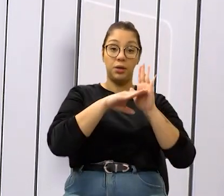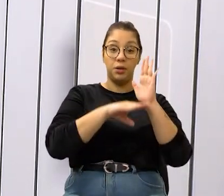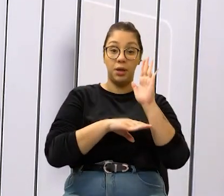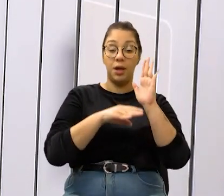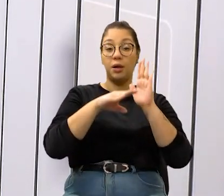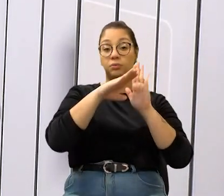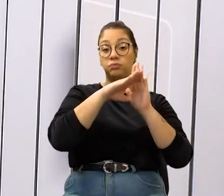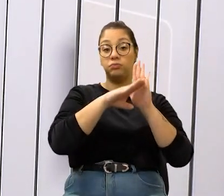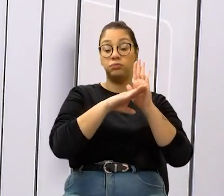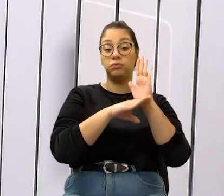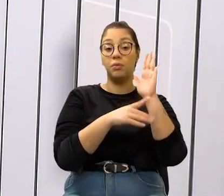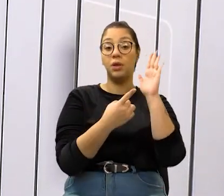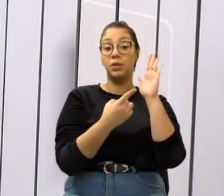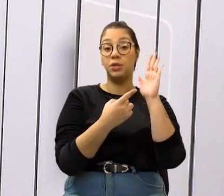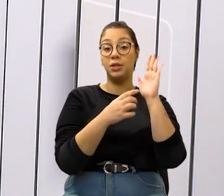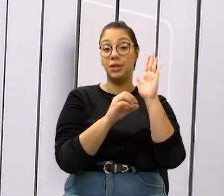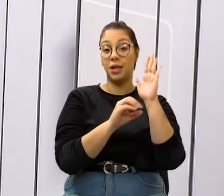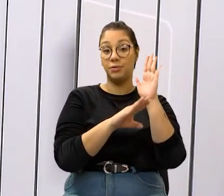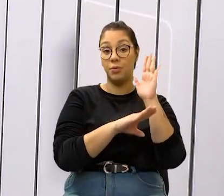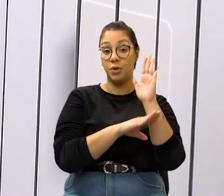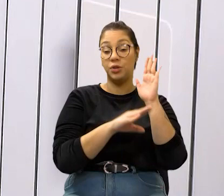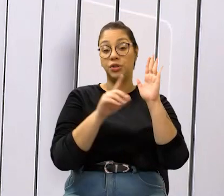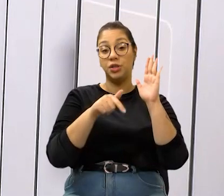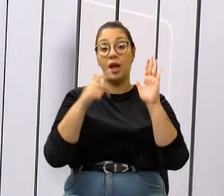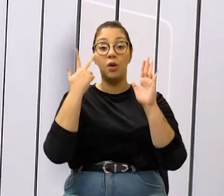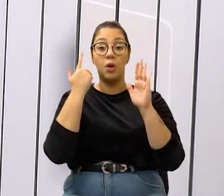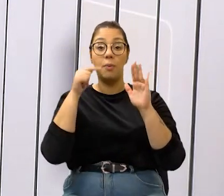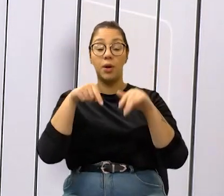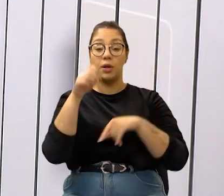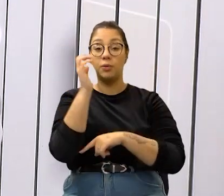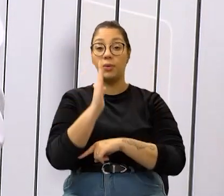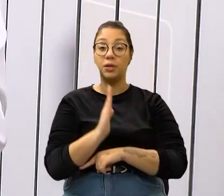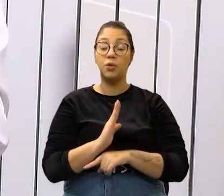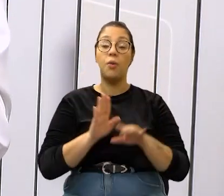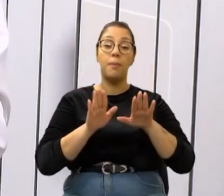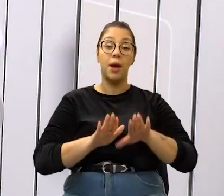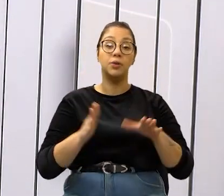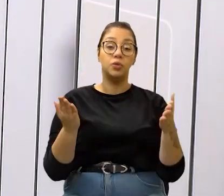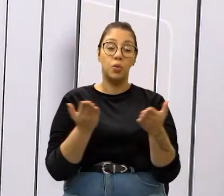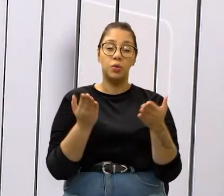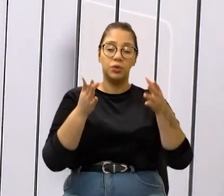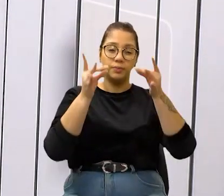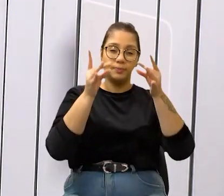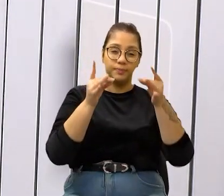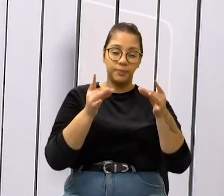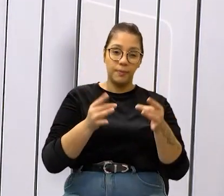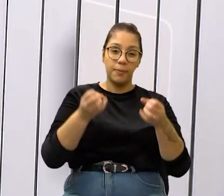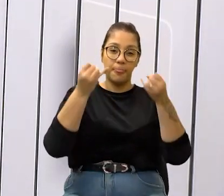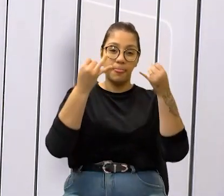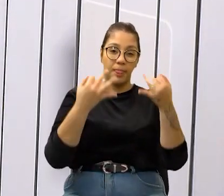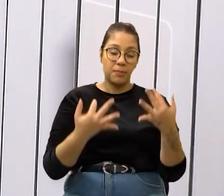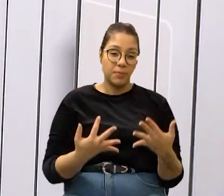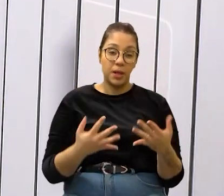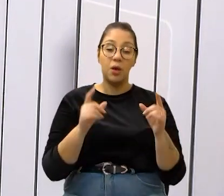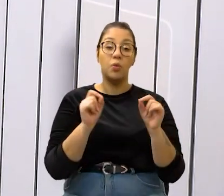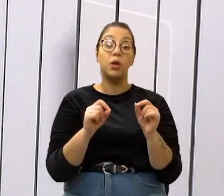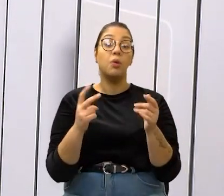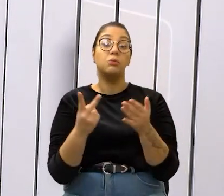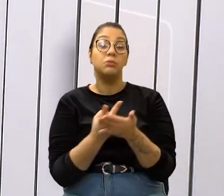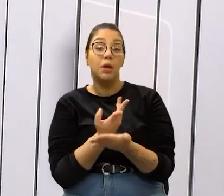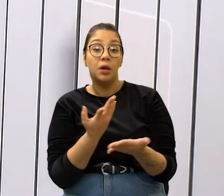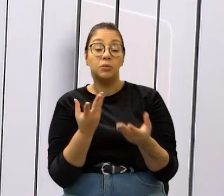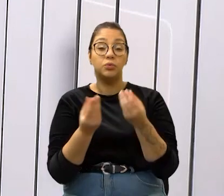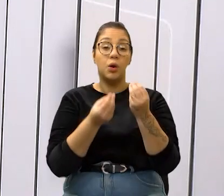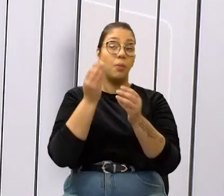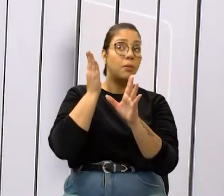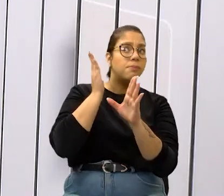mais comum aí no Brasil. Mas hoje a gente vai falar os detalhes de o que causa,